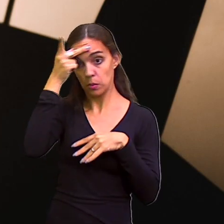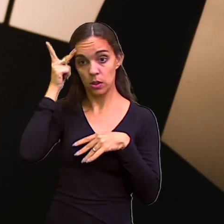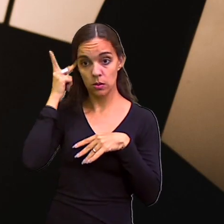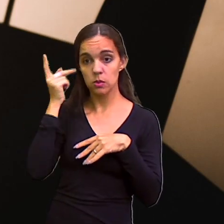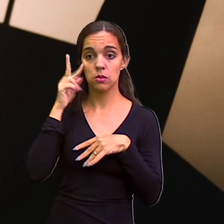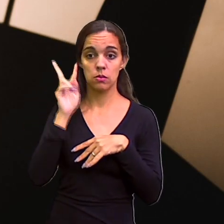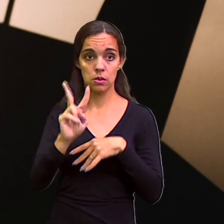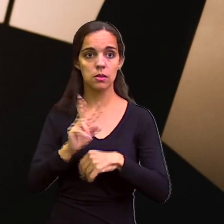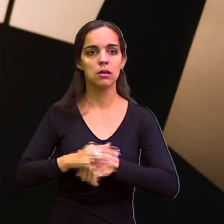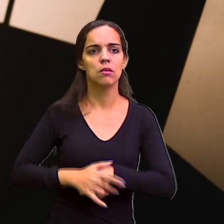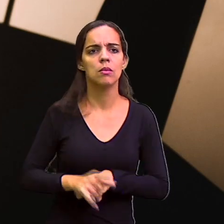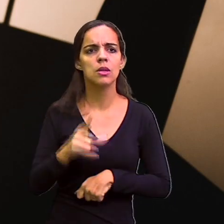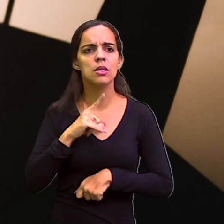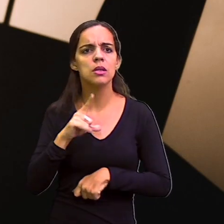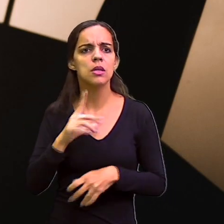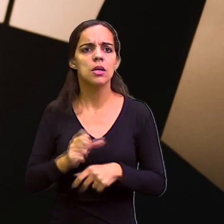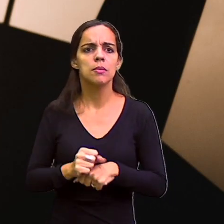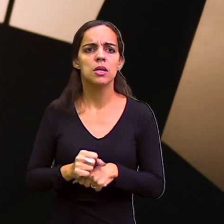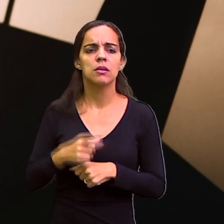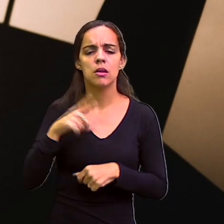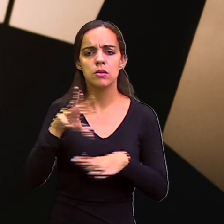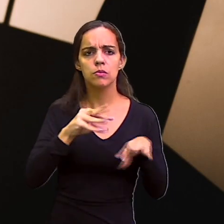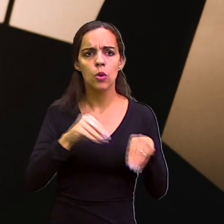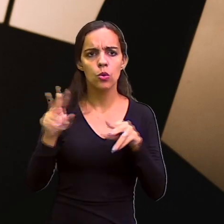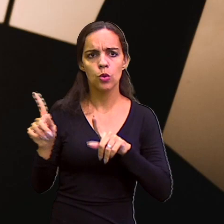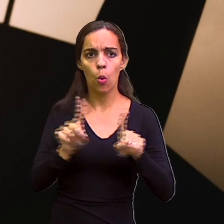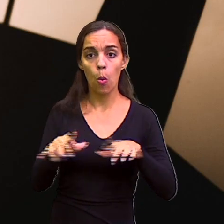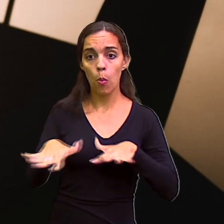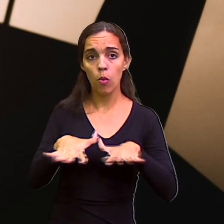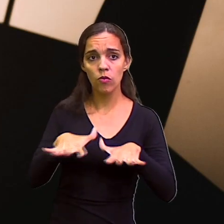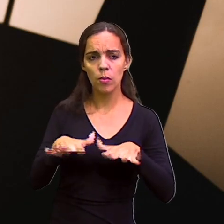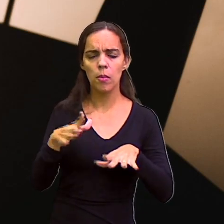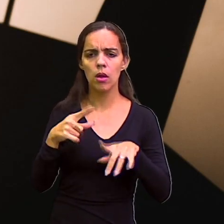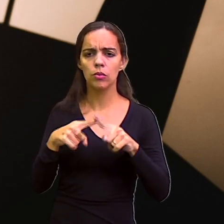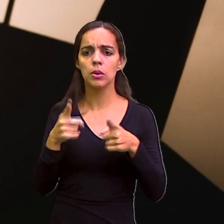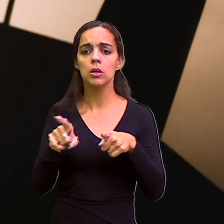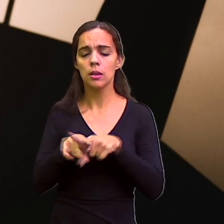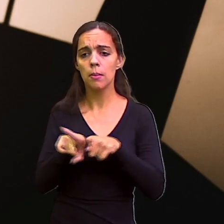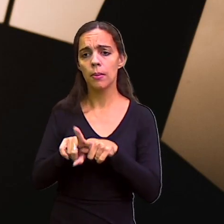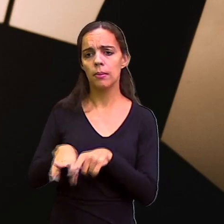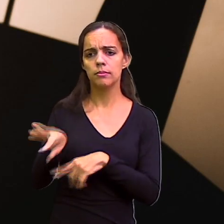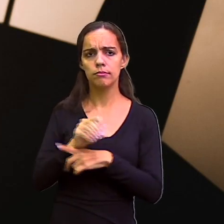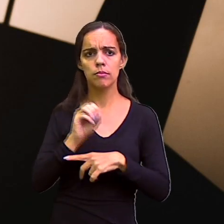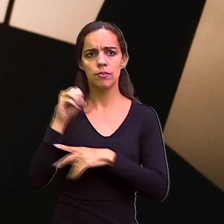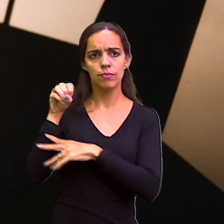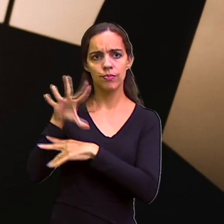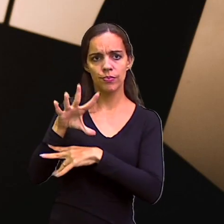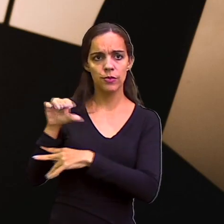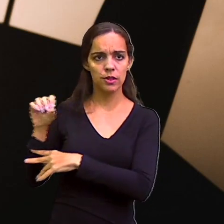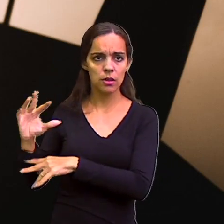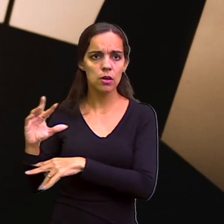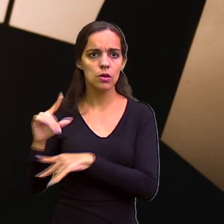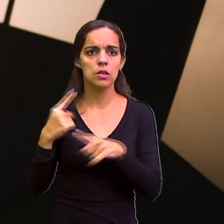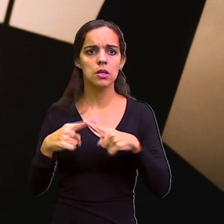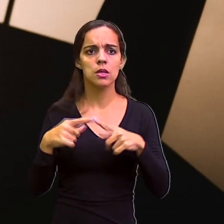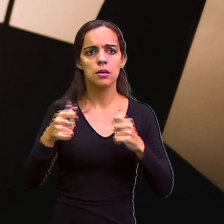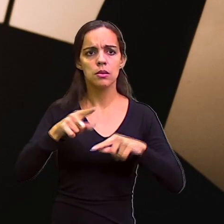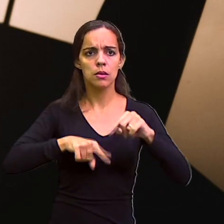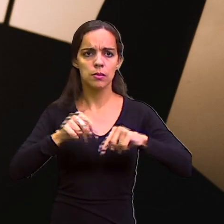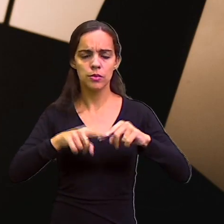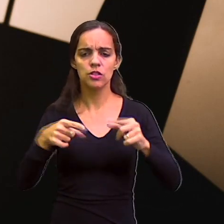das sombras ocorre por meio do deslocamento do foco de luz, com as pessoas ou objetos